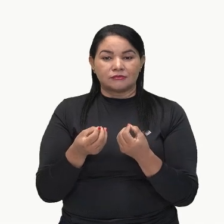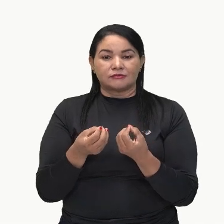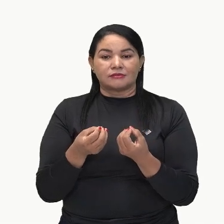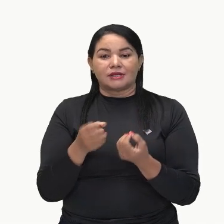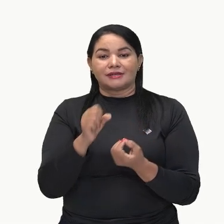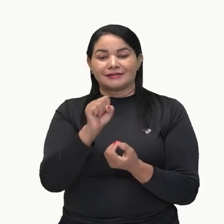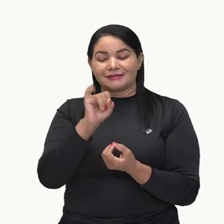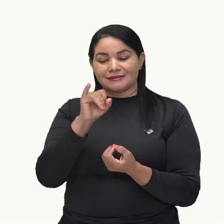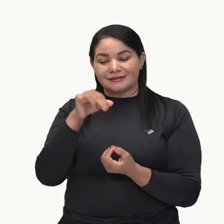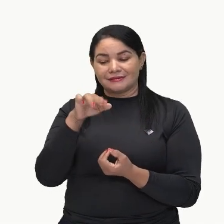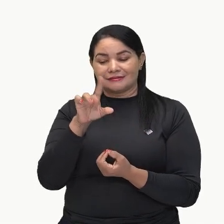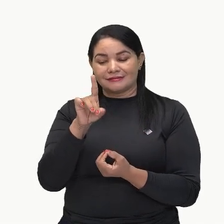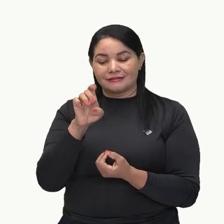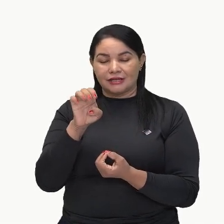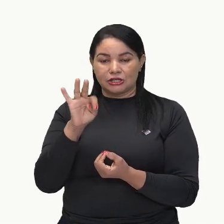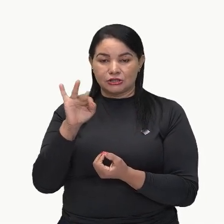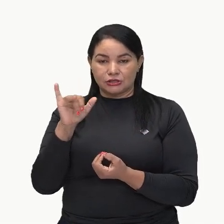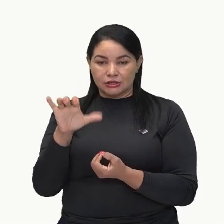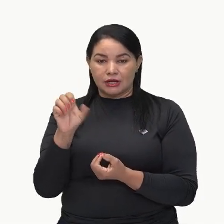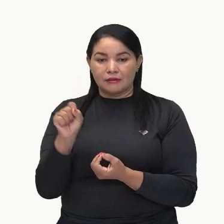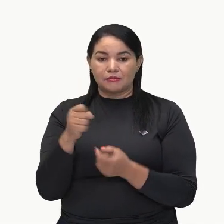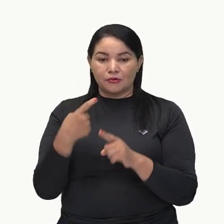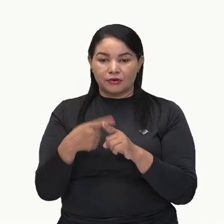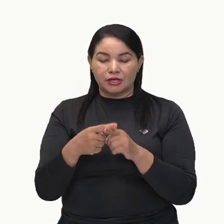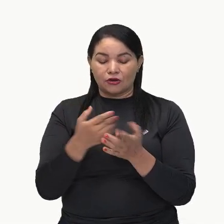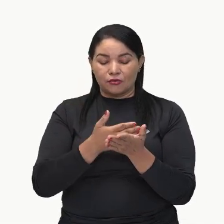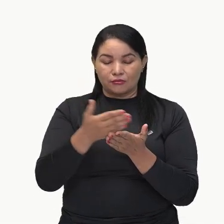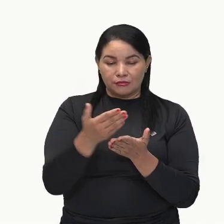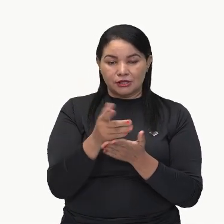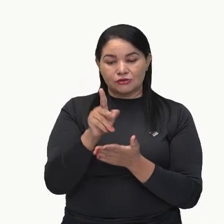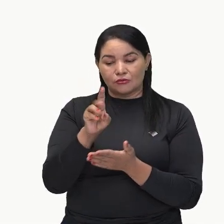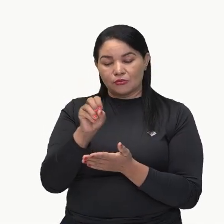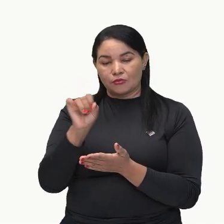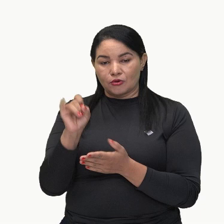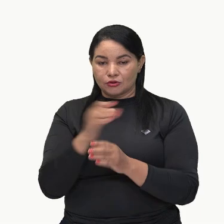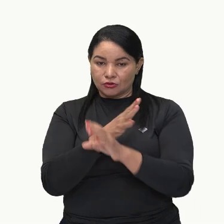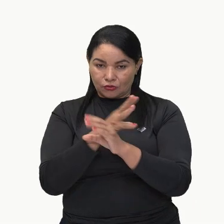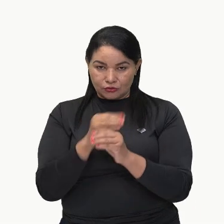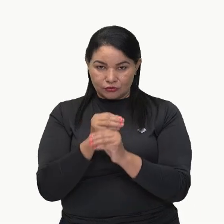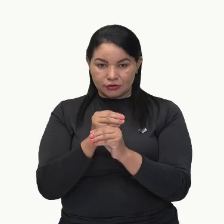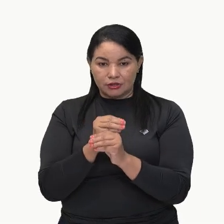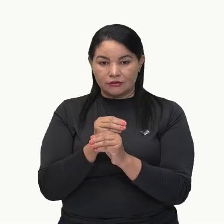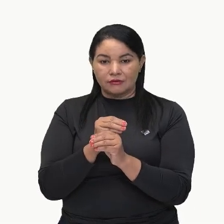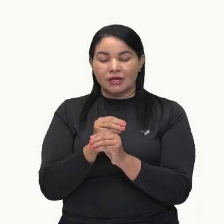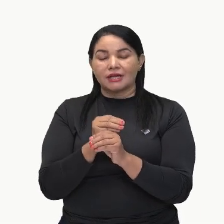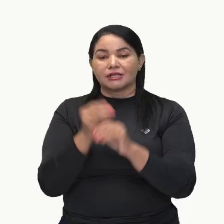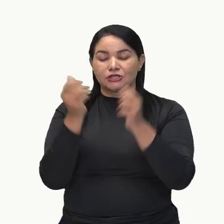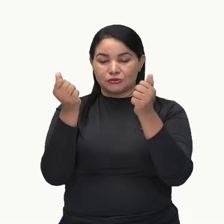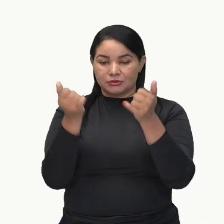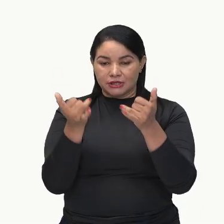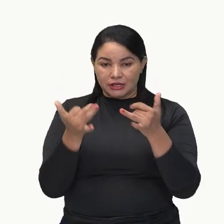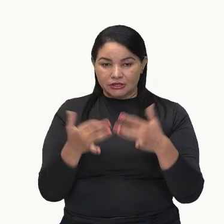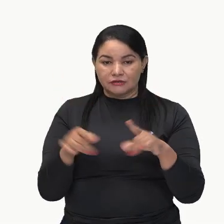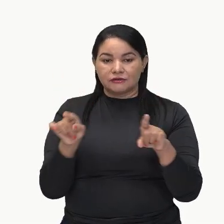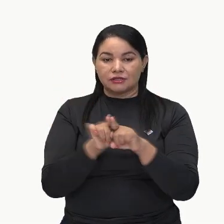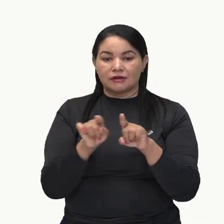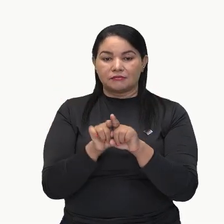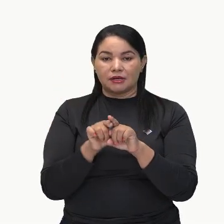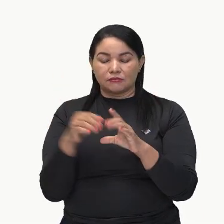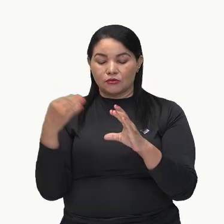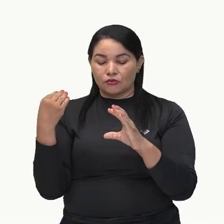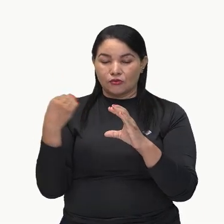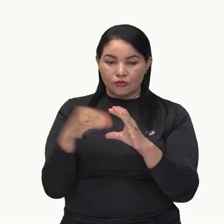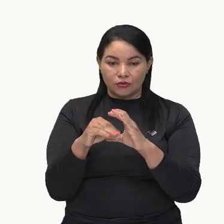sindética, porque inicia com conjunção, explicativa, porque ela explica a primeira, e está introduzida por